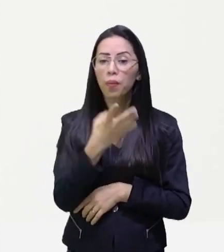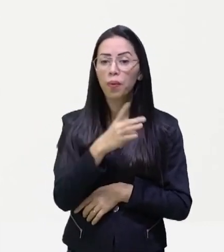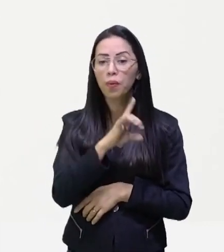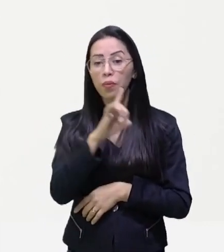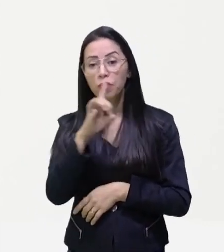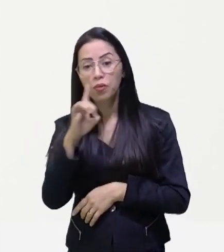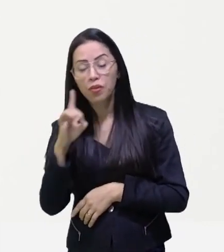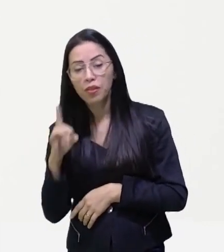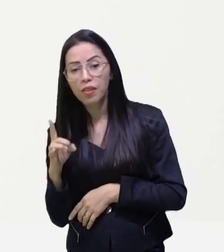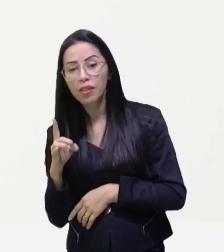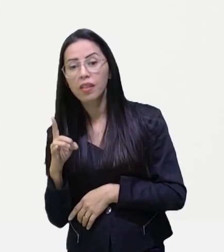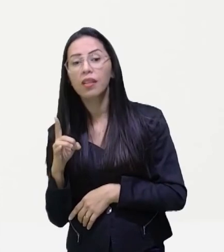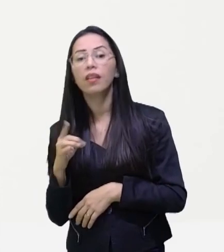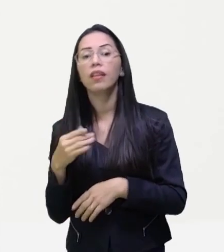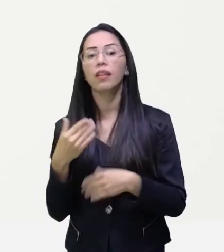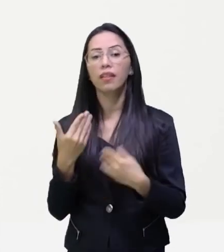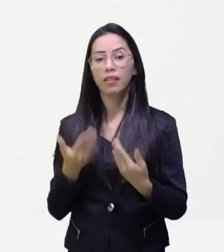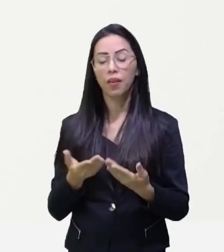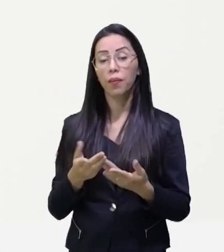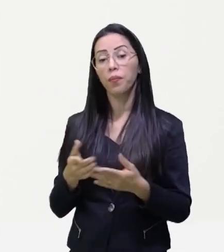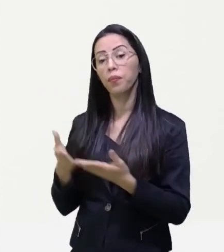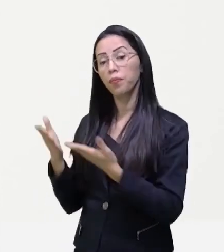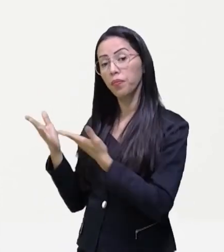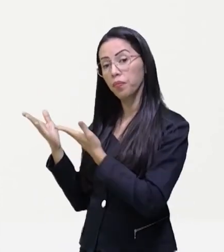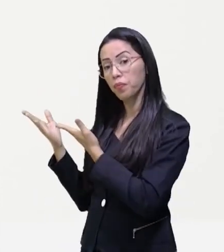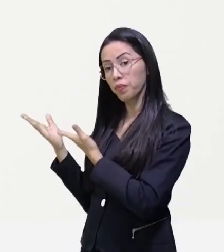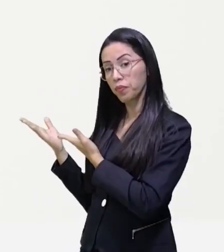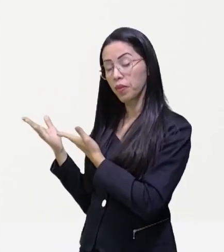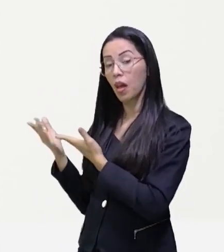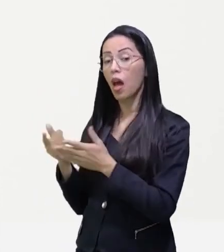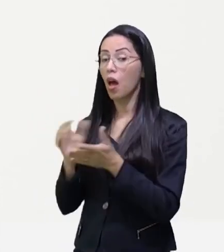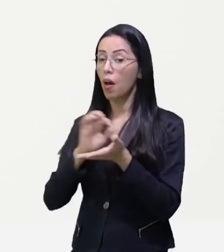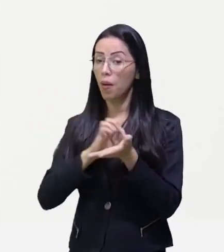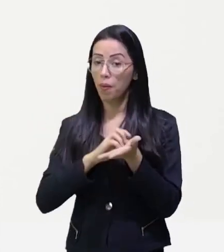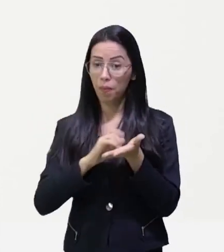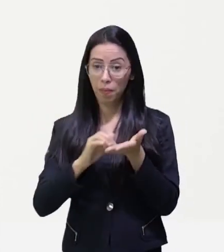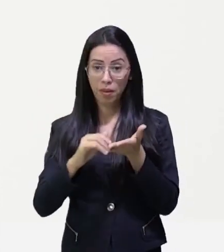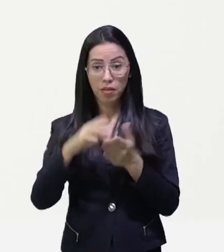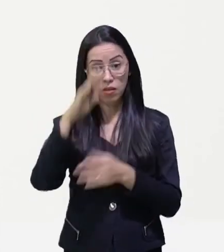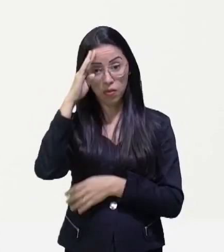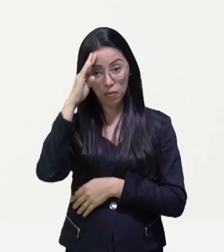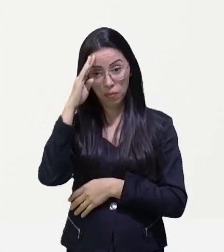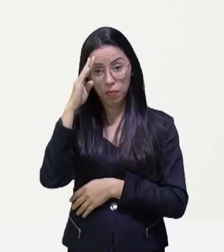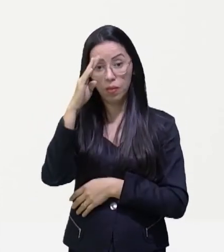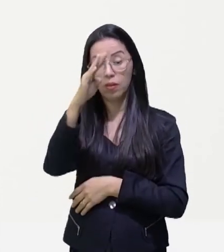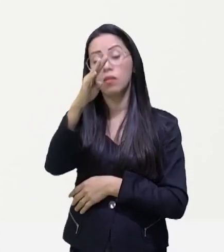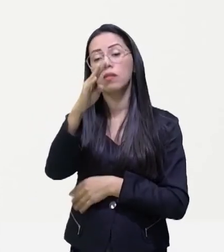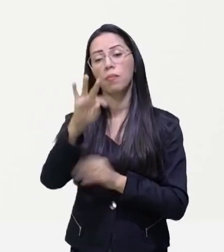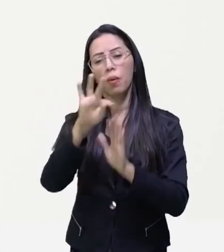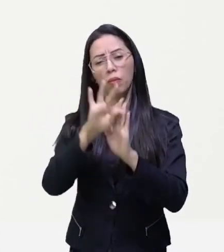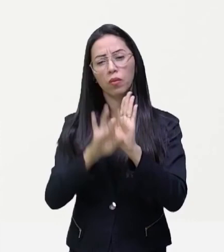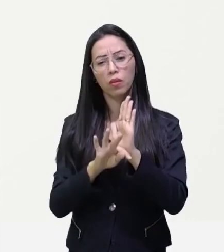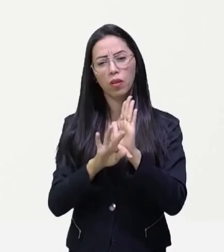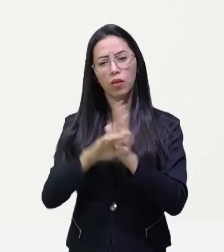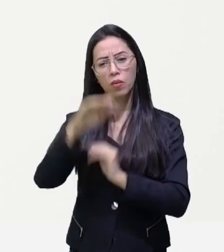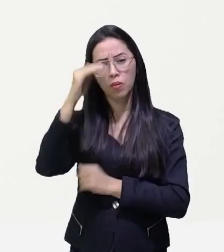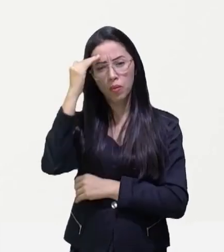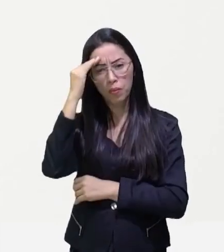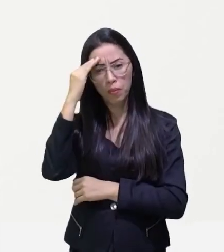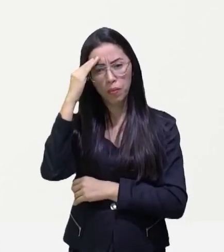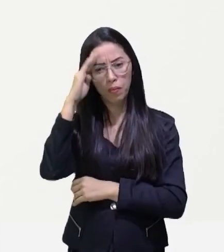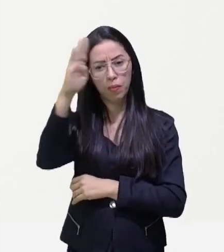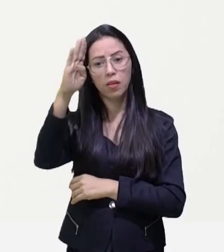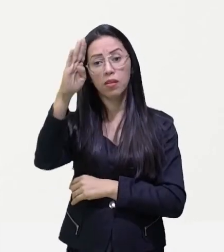né? Interlocução com o destinatário é a mensagem principal, o texto que está contendo